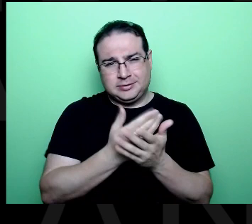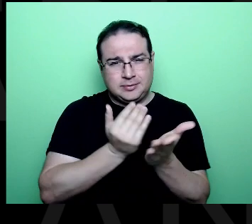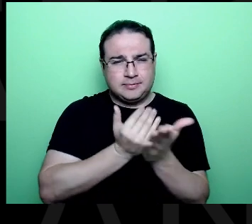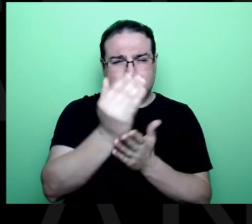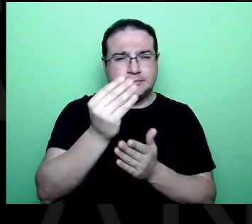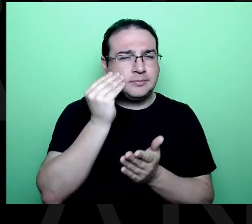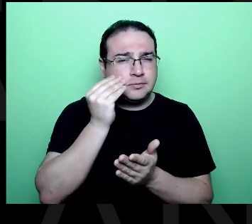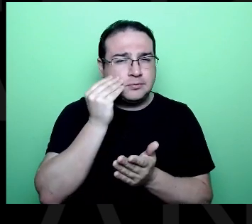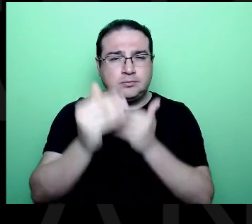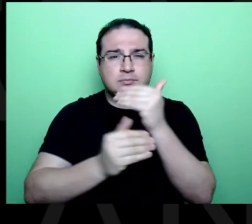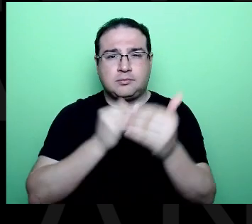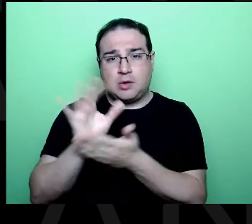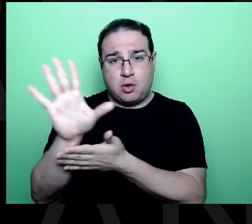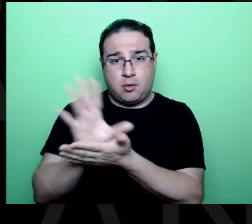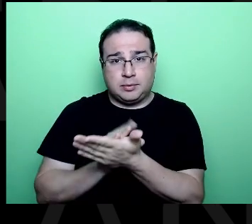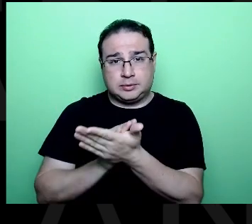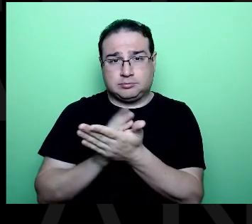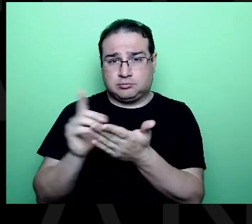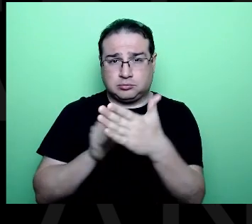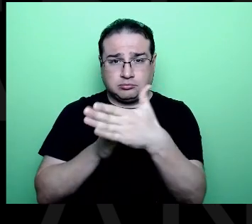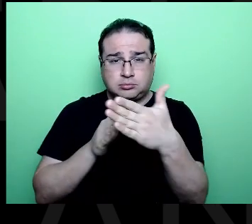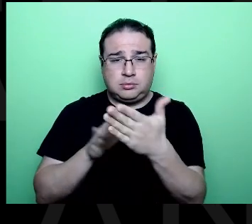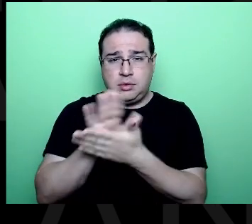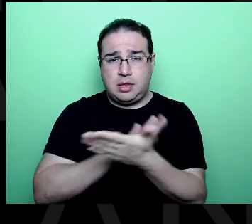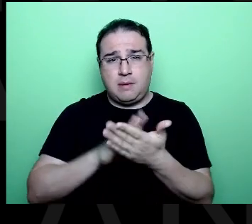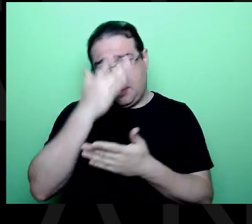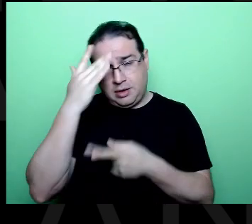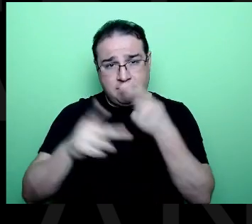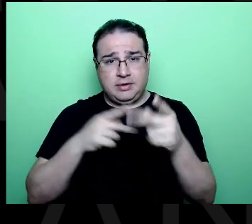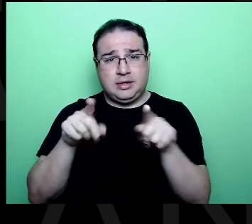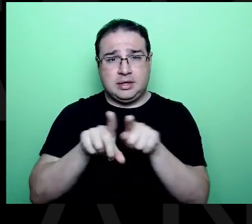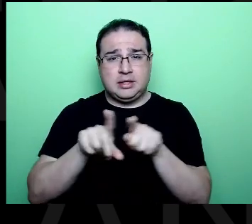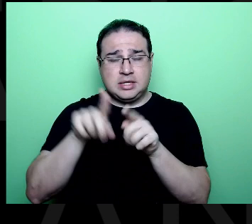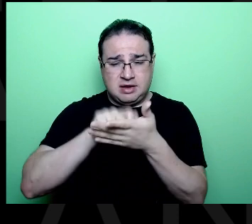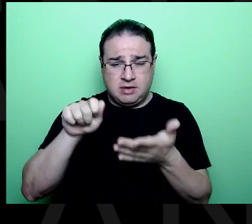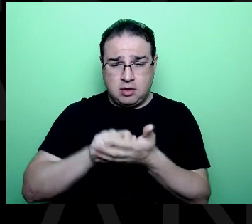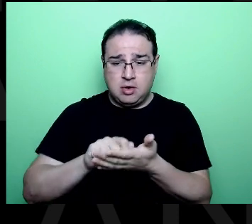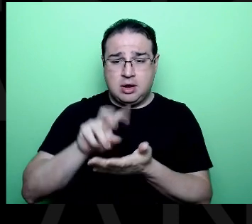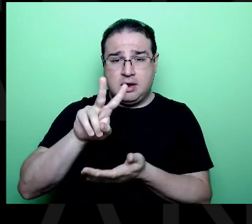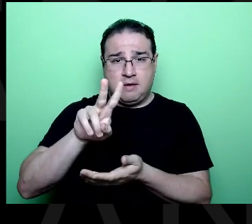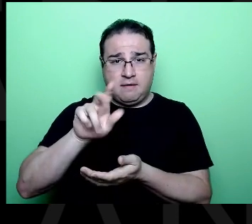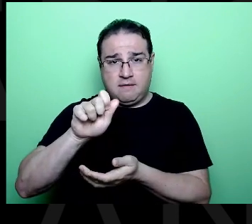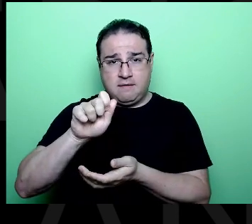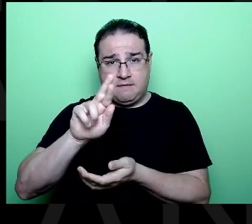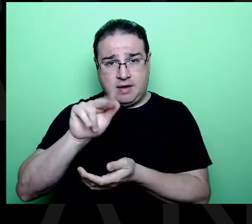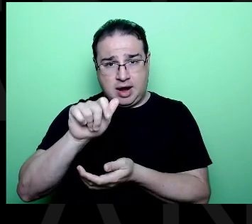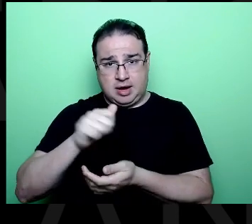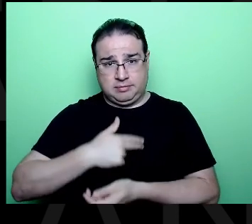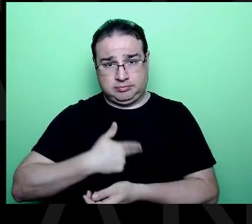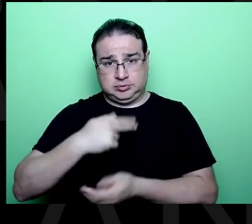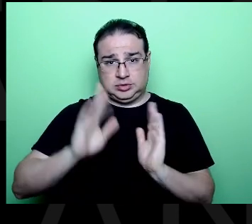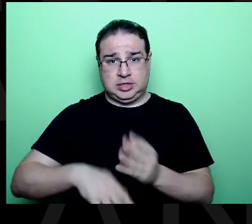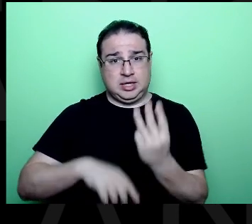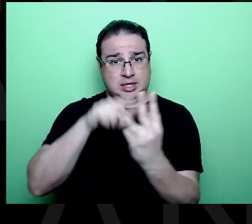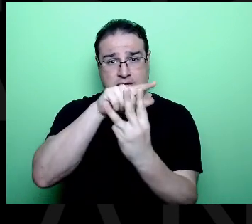sabia que a partir ele poderia ser um ponto de partida para mim e não um limitador. Mas, por exemplo, ninguém vai querer biografar o